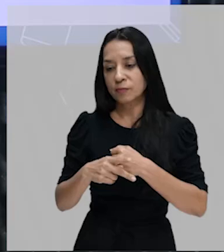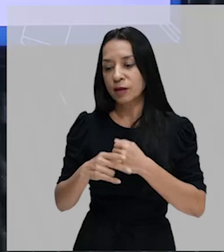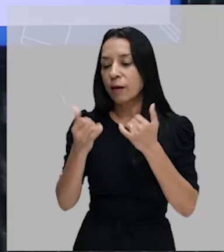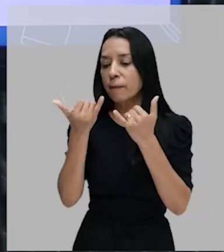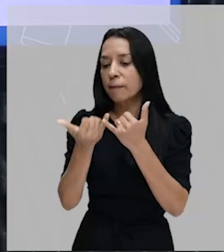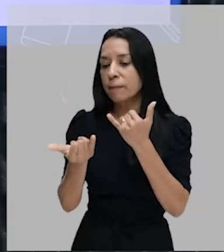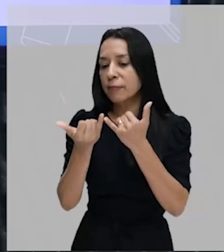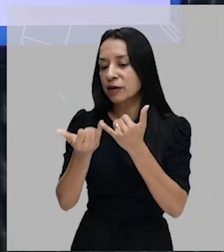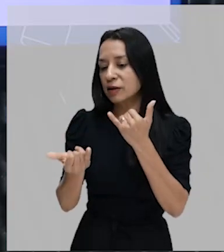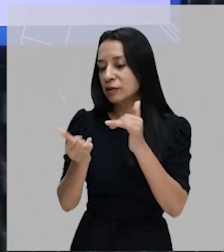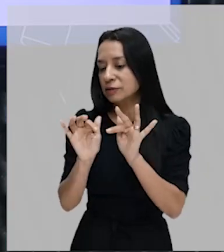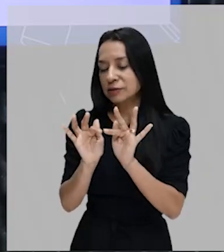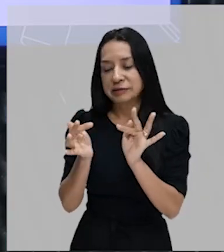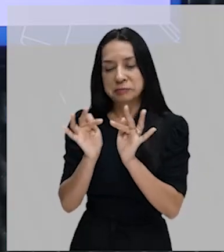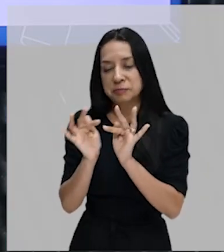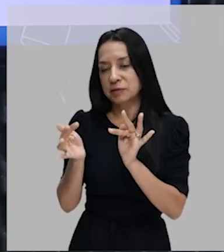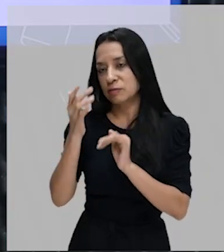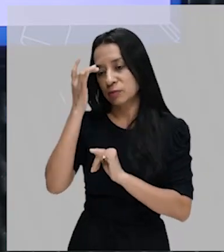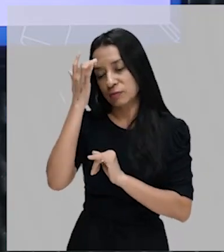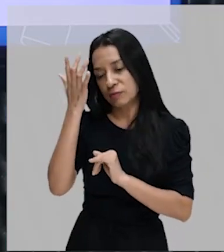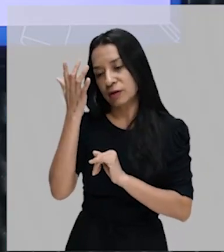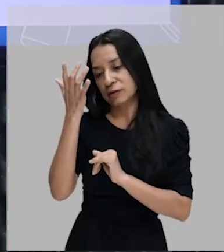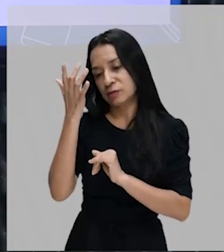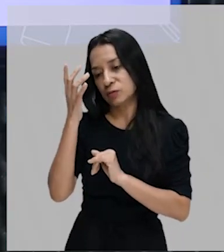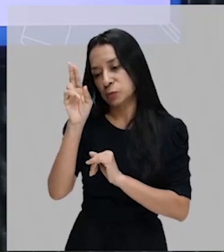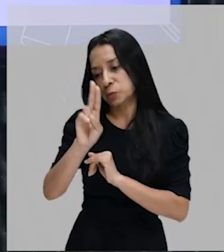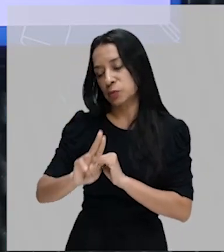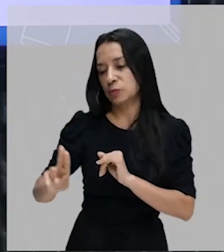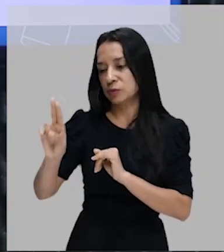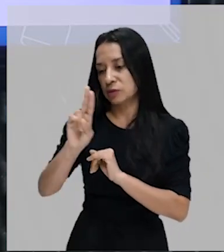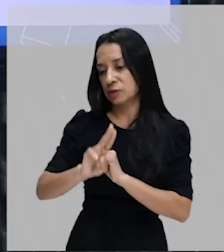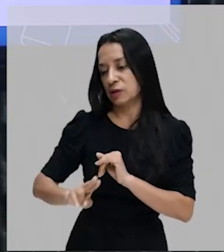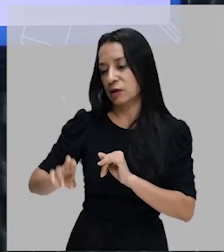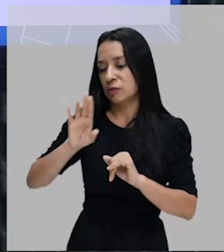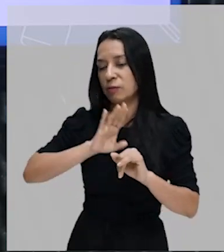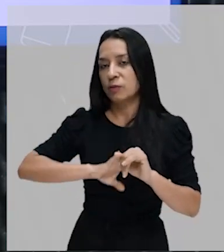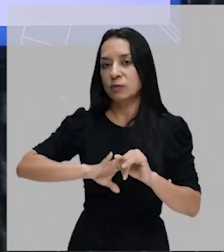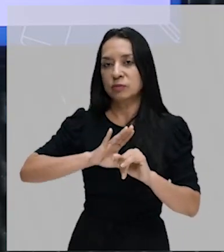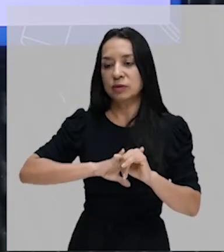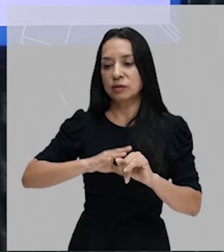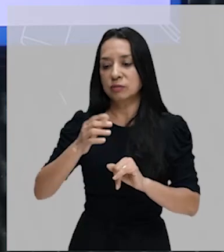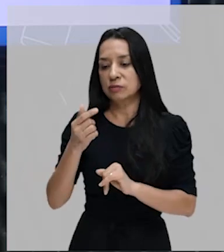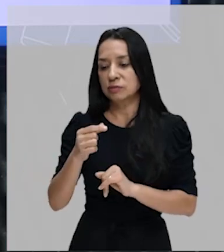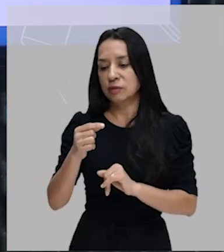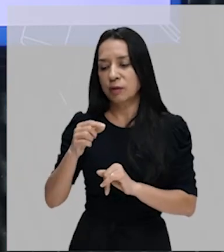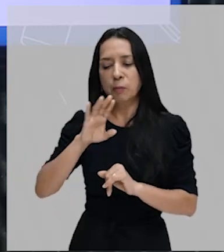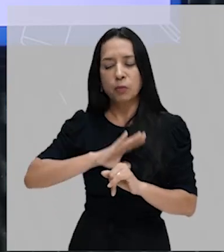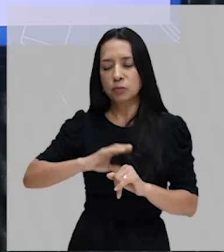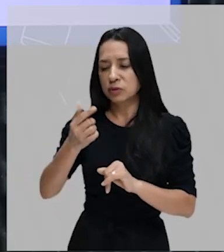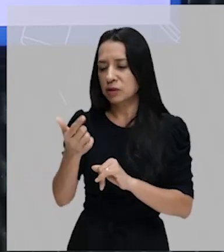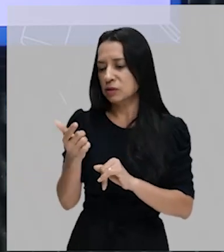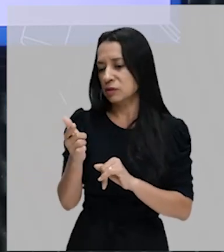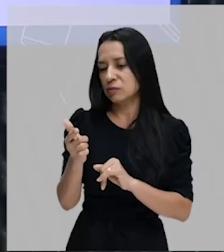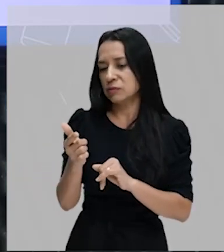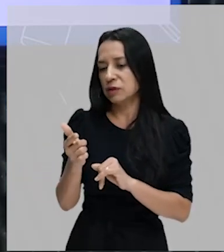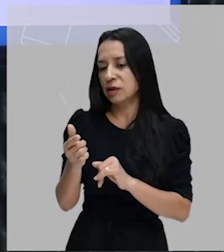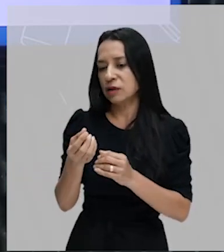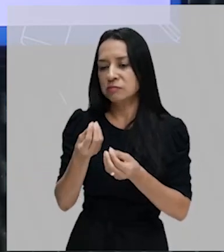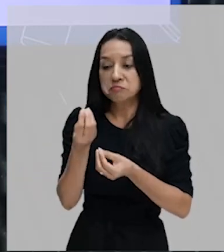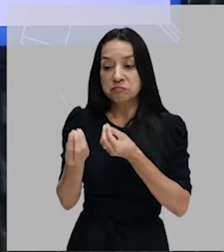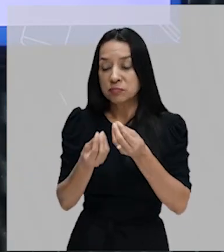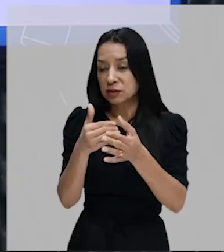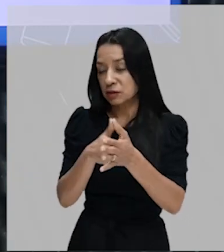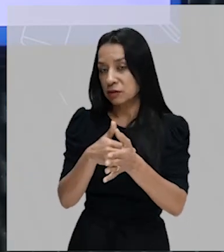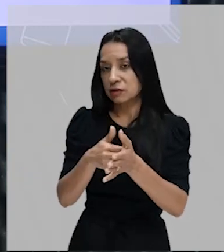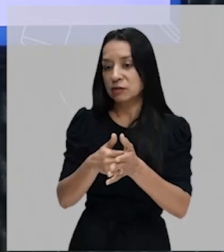parecem ser muito simples e muito fáceis de ser utilizados. Na língua portuguesa não tem mistério. Eu acho que o pronome mais difícil de você trabalhar na